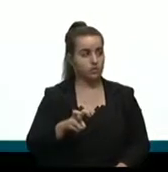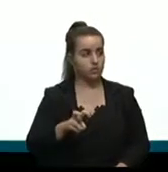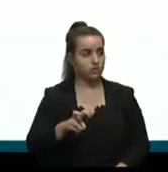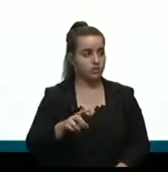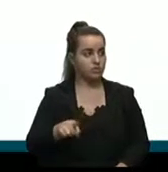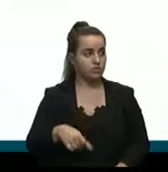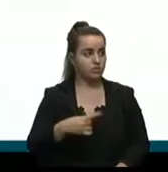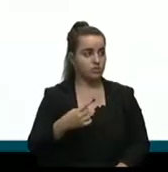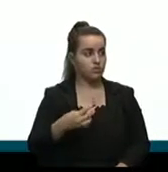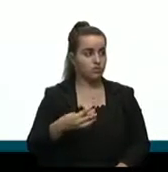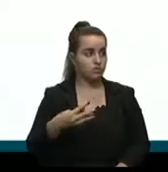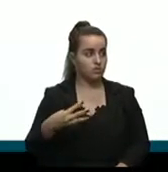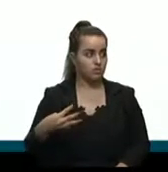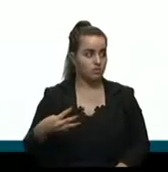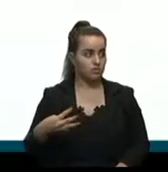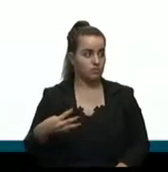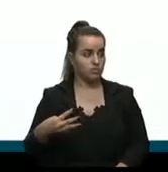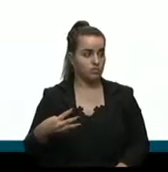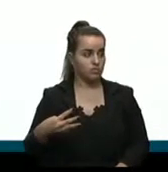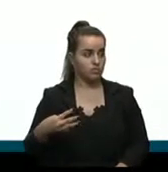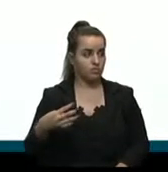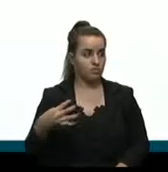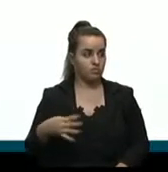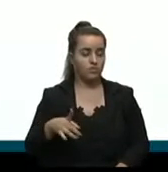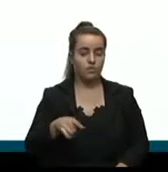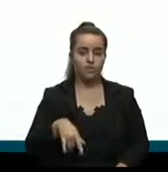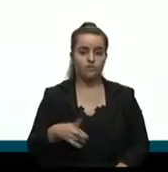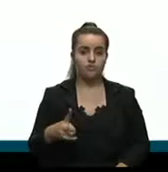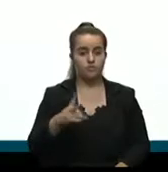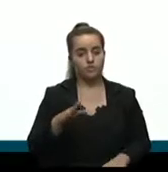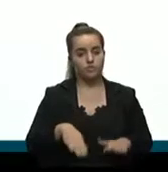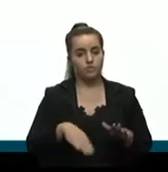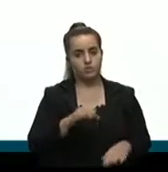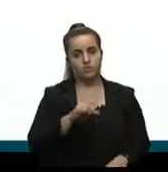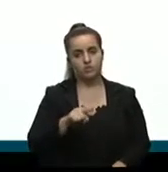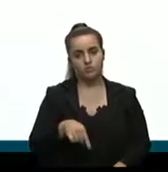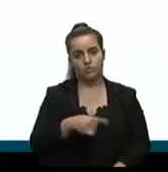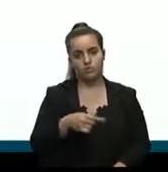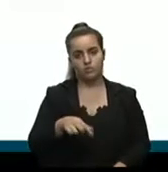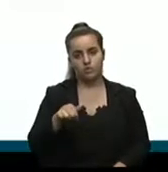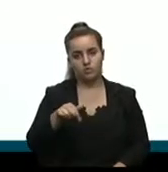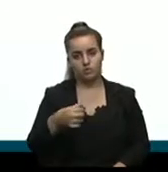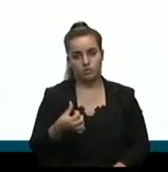15,3664 sobre raiz de 30 nos dá o valor aproximado de